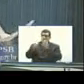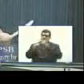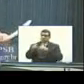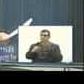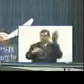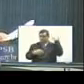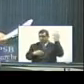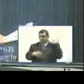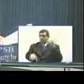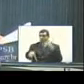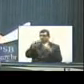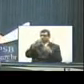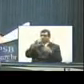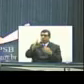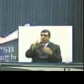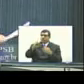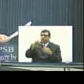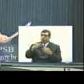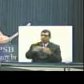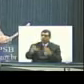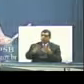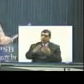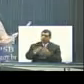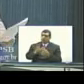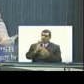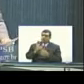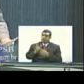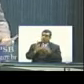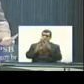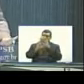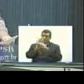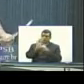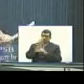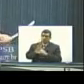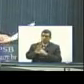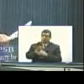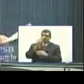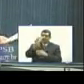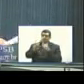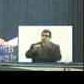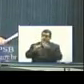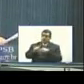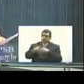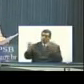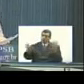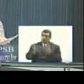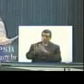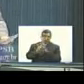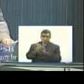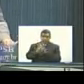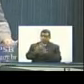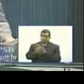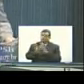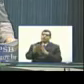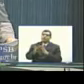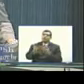quando Retiro ti cópia do ar ela queria atualizar os dados passaram quatro meses Deputado chico preto e